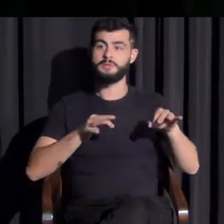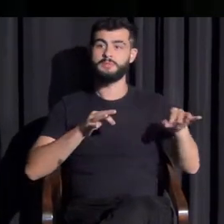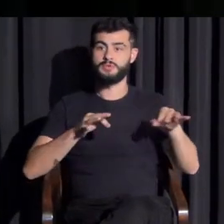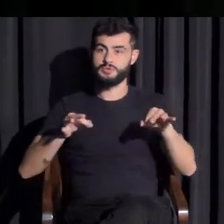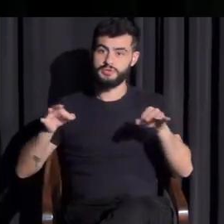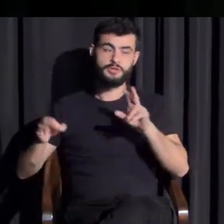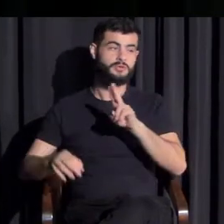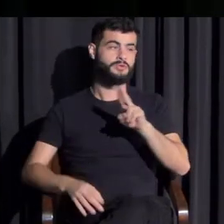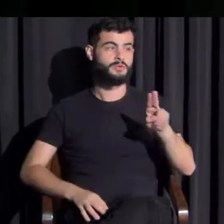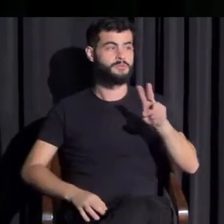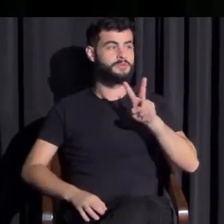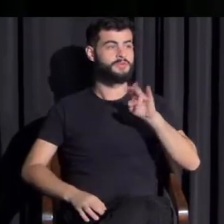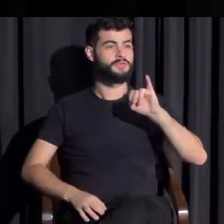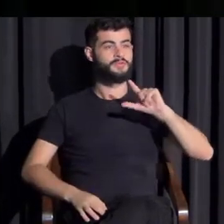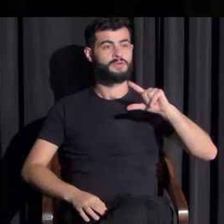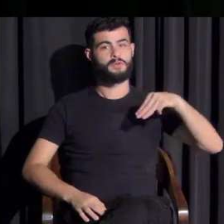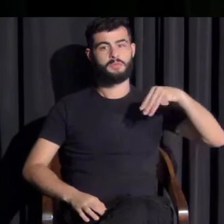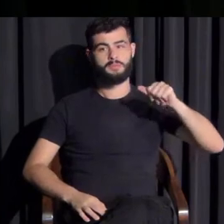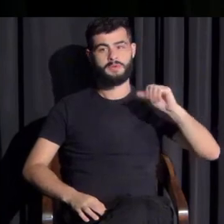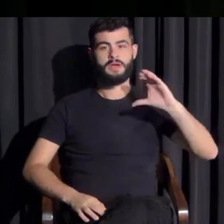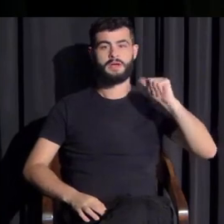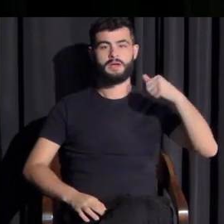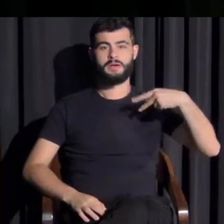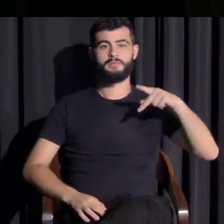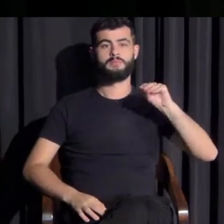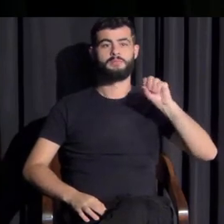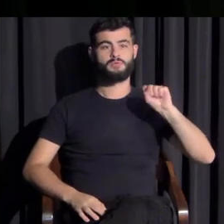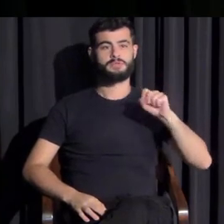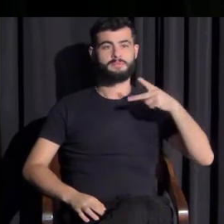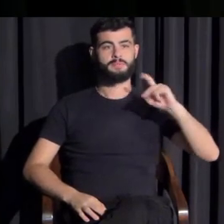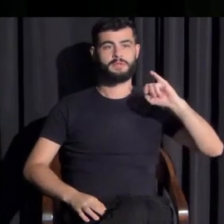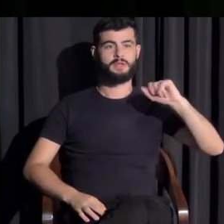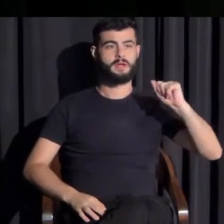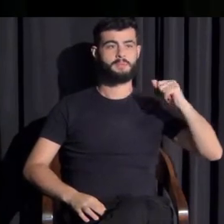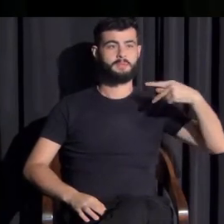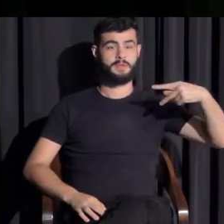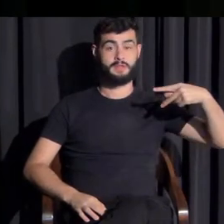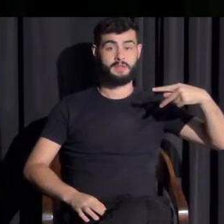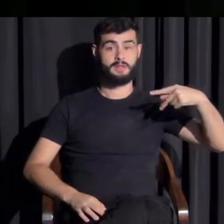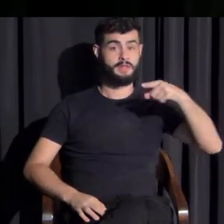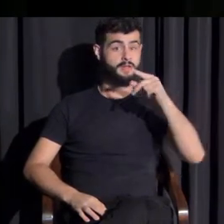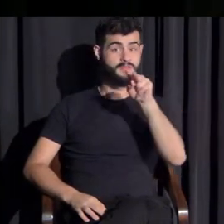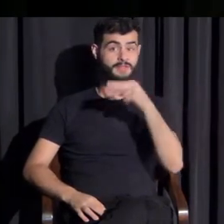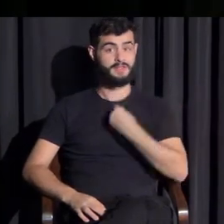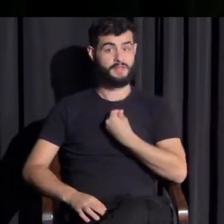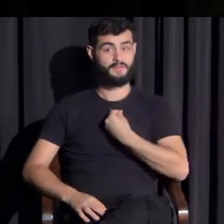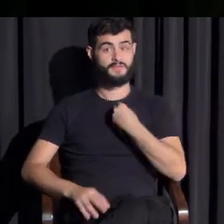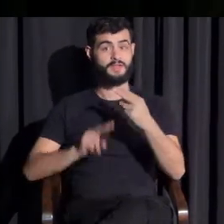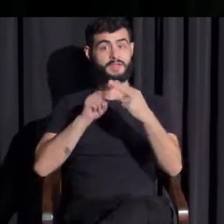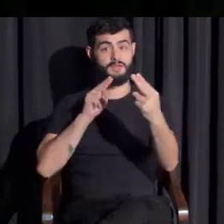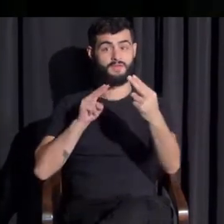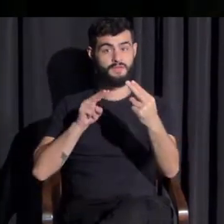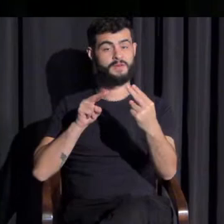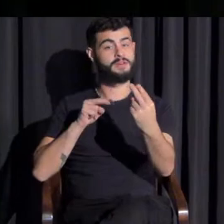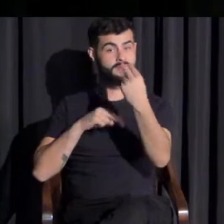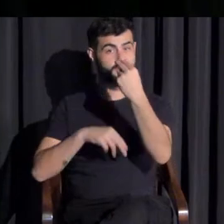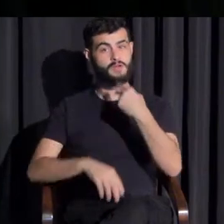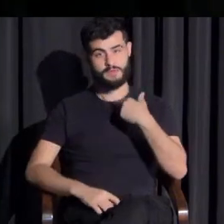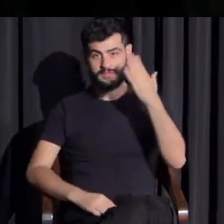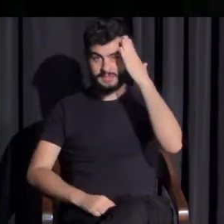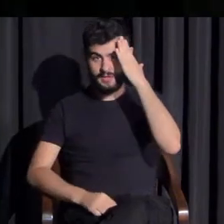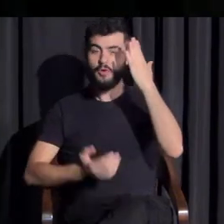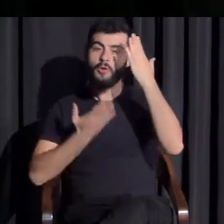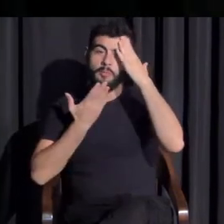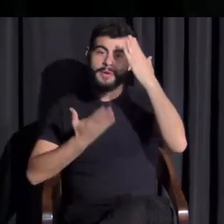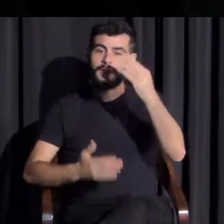Vilma Campos, coordenadora artístico-pedagógica do PIAPI. Sei que está nos assistindo, então deixo um beijo e um abraço para ela também, que não pôde estar aqui